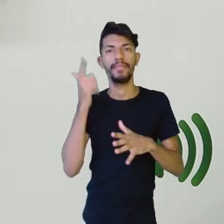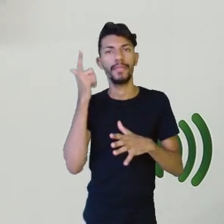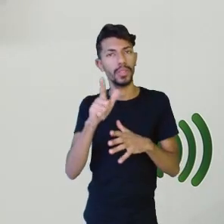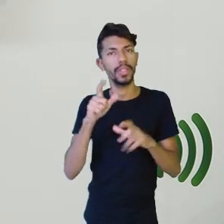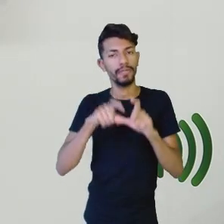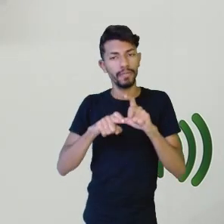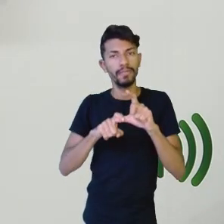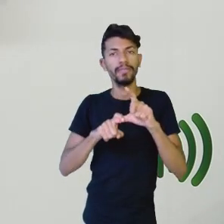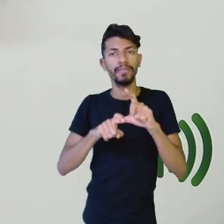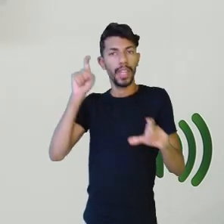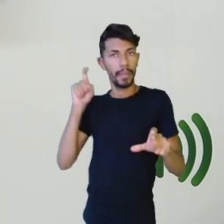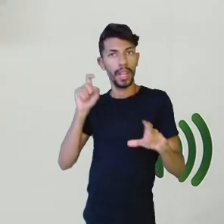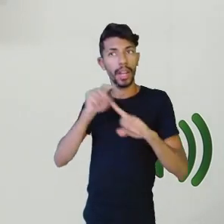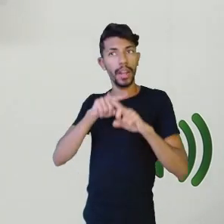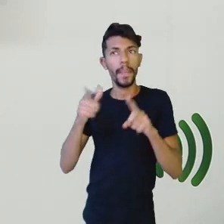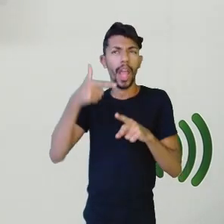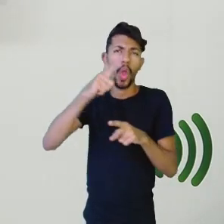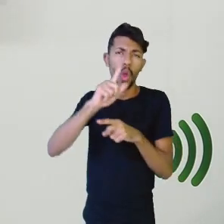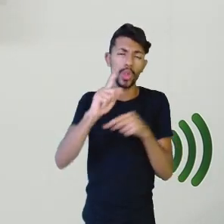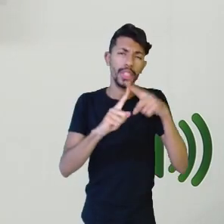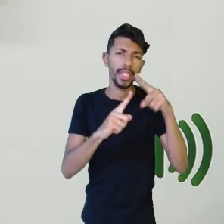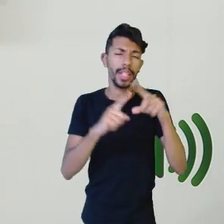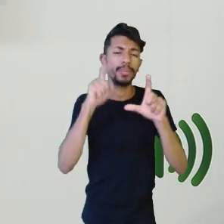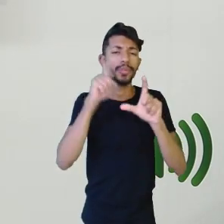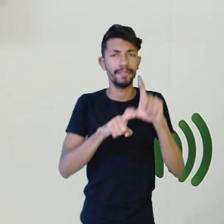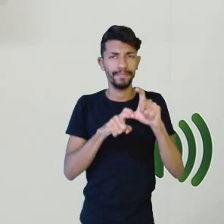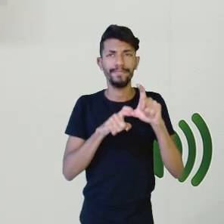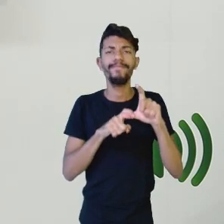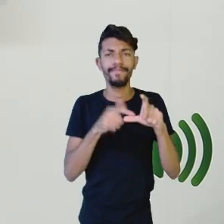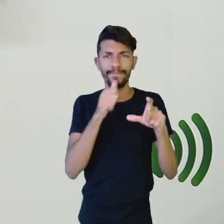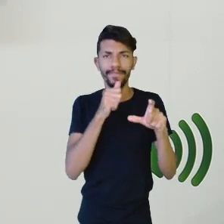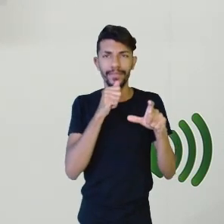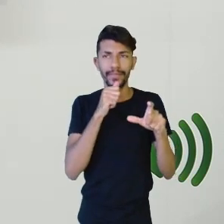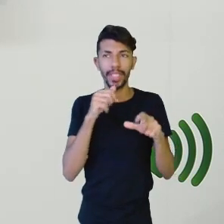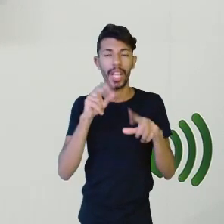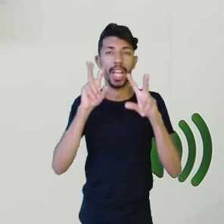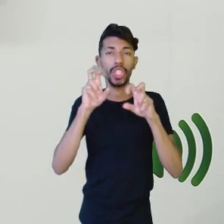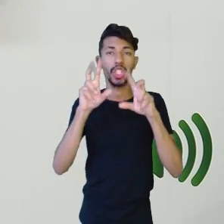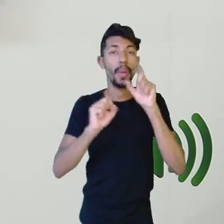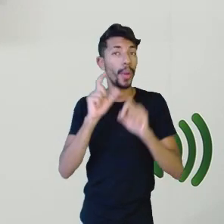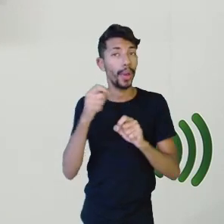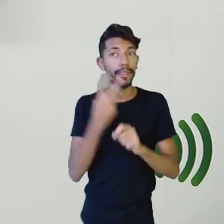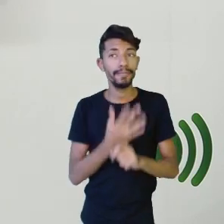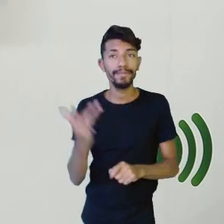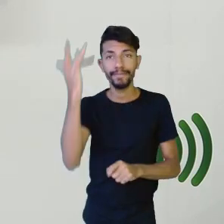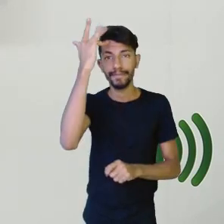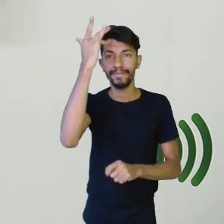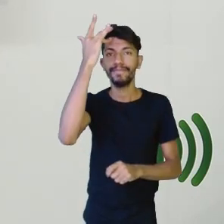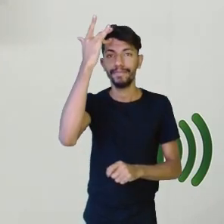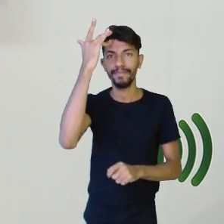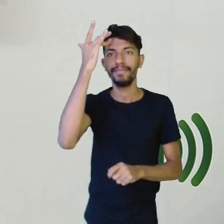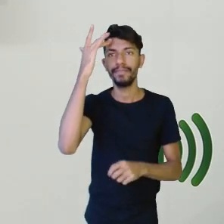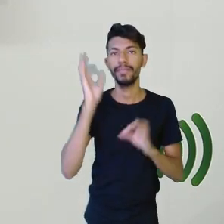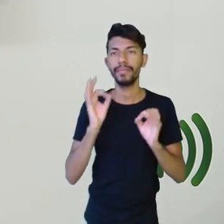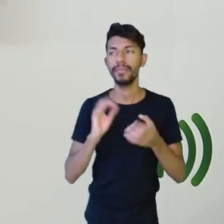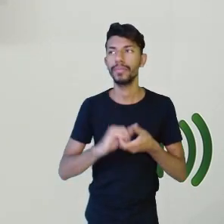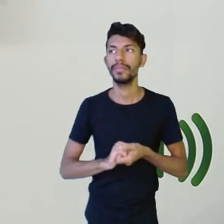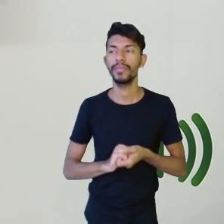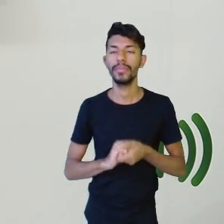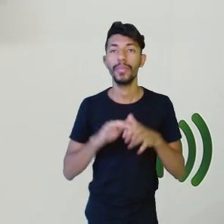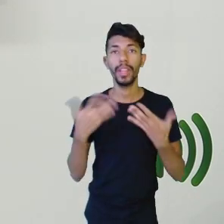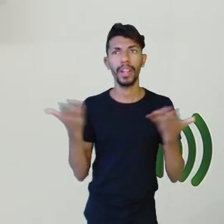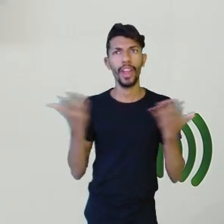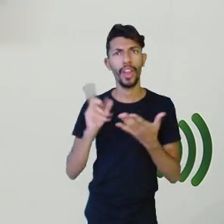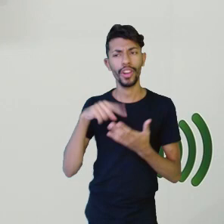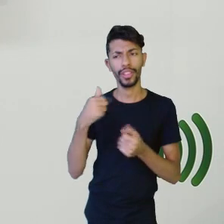outros dependem ainda dos pais por um determinado tempo. É a questão do amadurecimento. E aí, gente, nós vamos à nossa